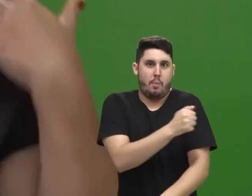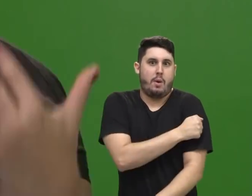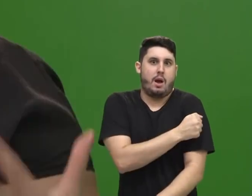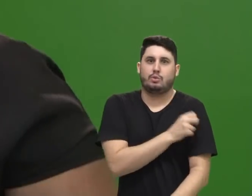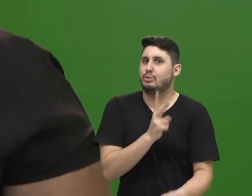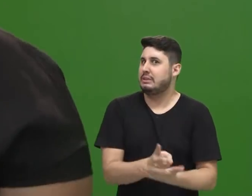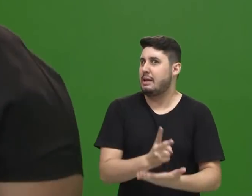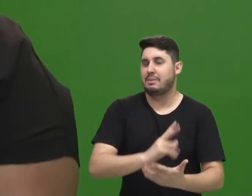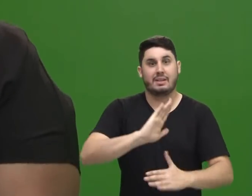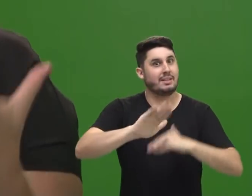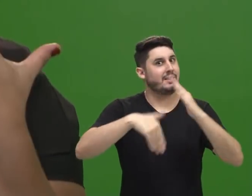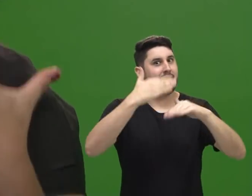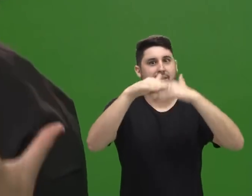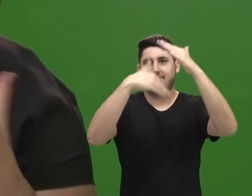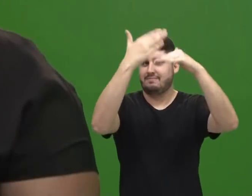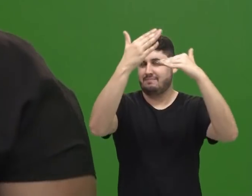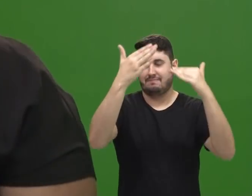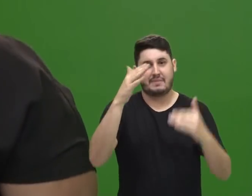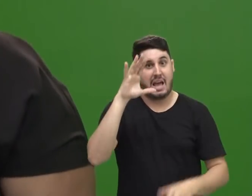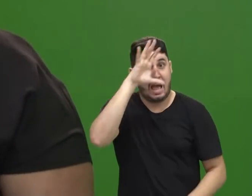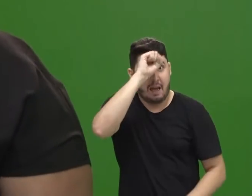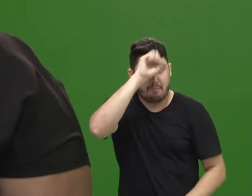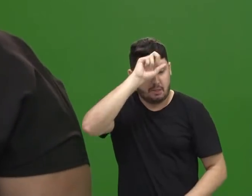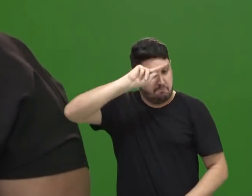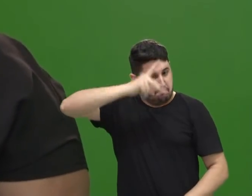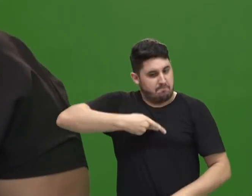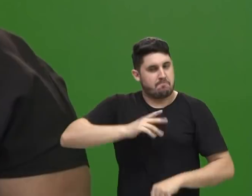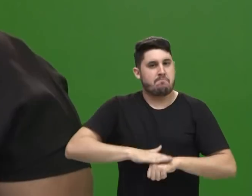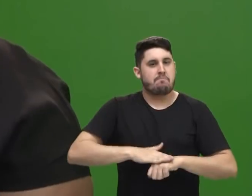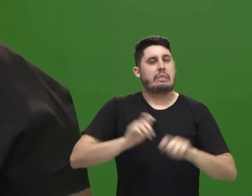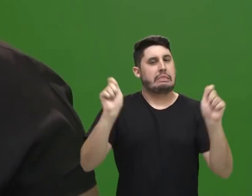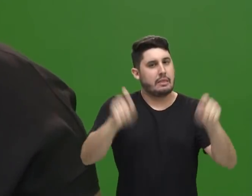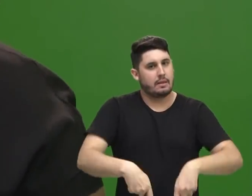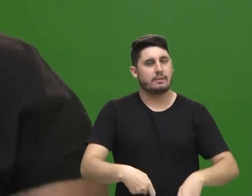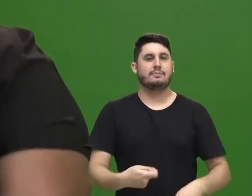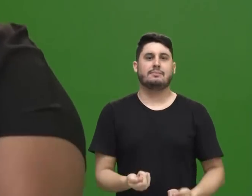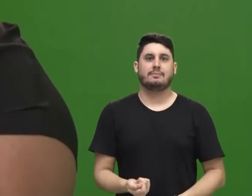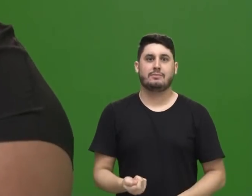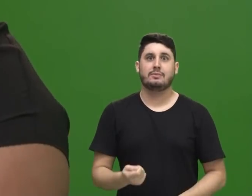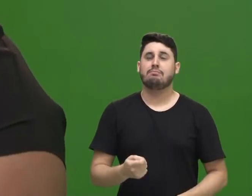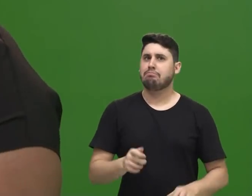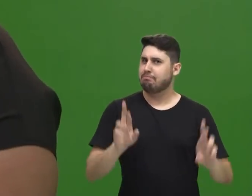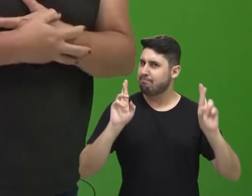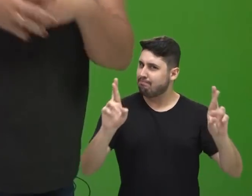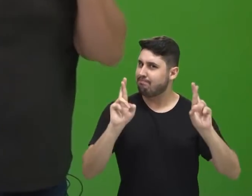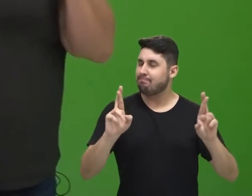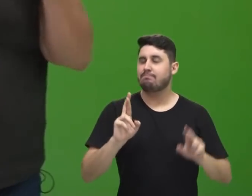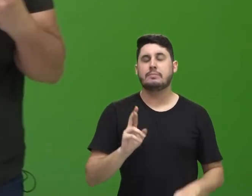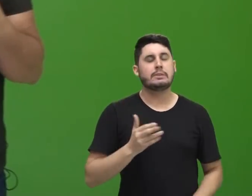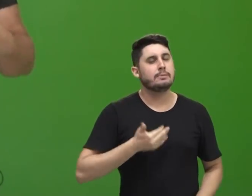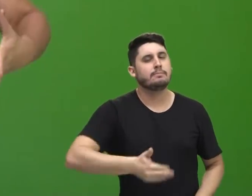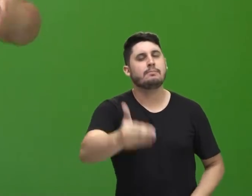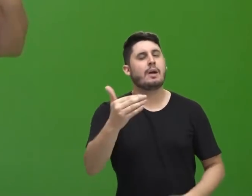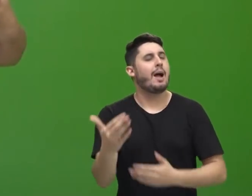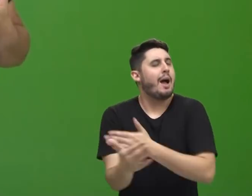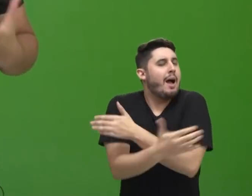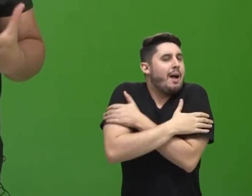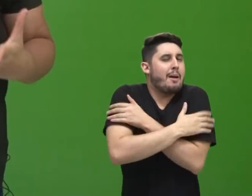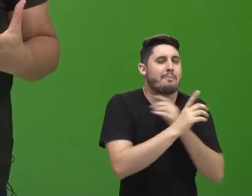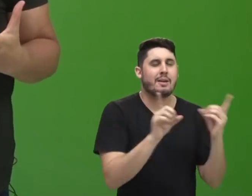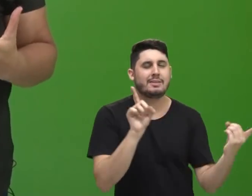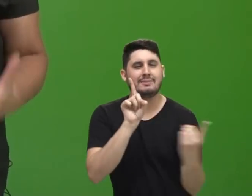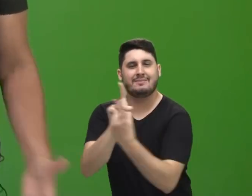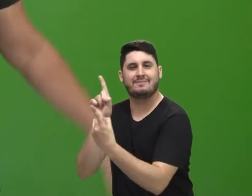seguem crescendo. Da aprendizagem são construtores. E logo, logo nos abraçaremos. E todos cheios